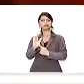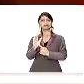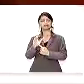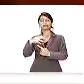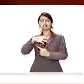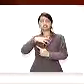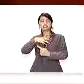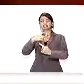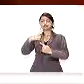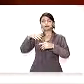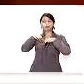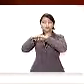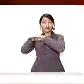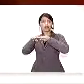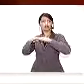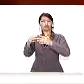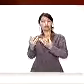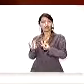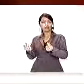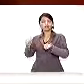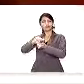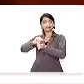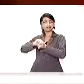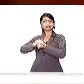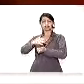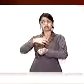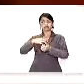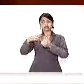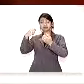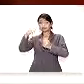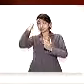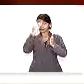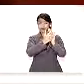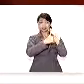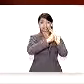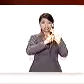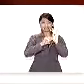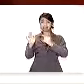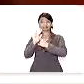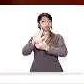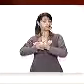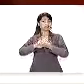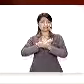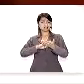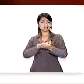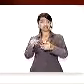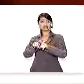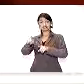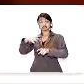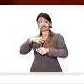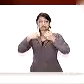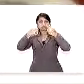padrões de desempenho e qualidade objetivamente definidos no edital por meio de especificações usuais no